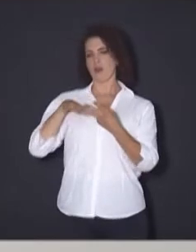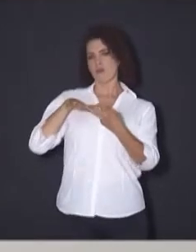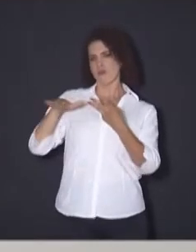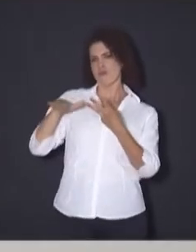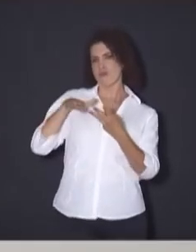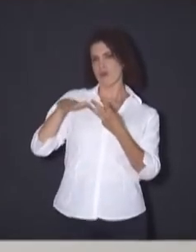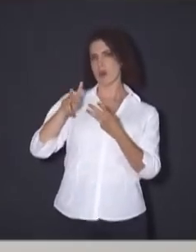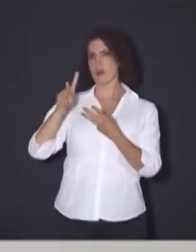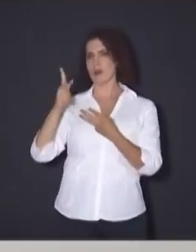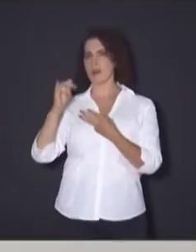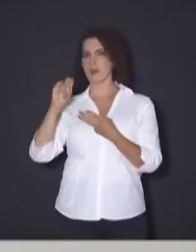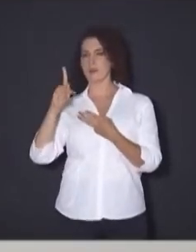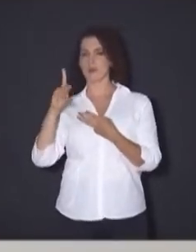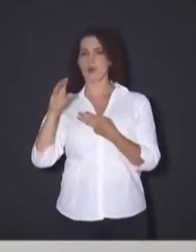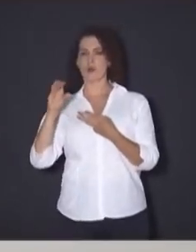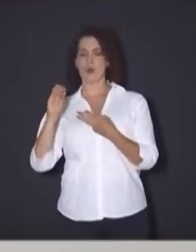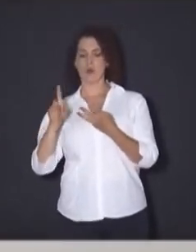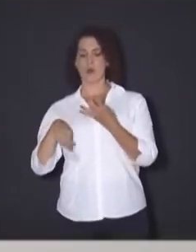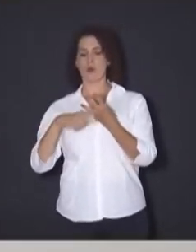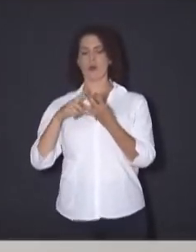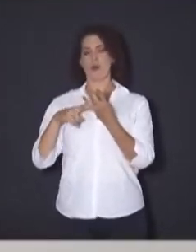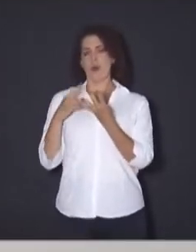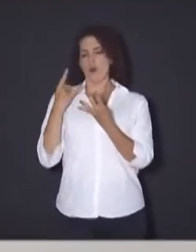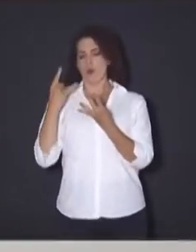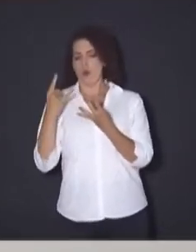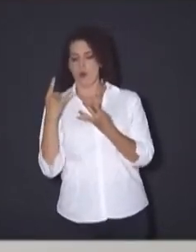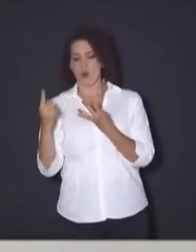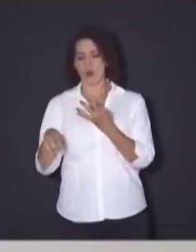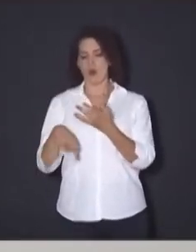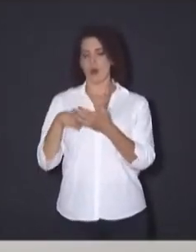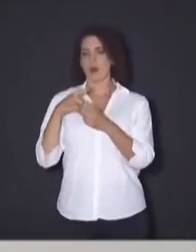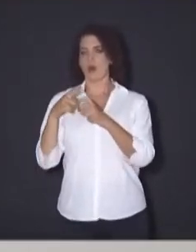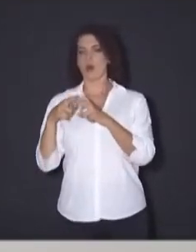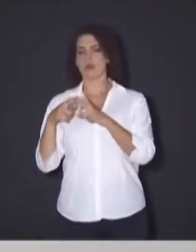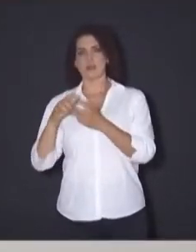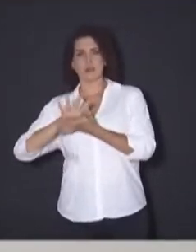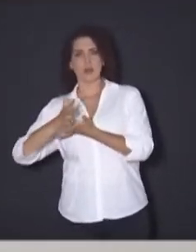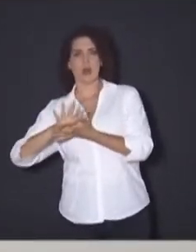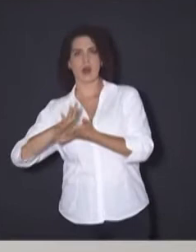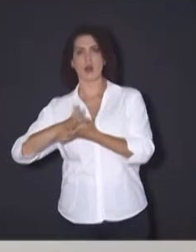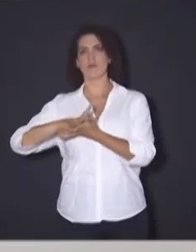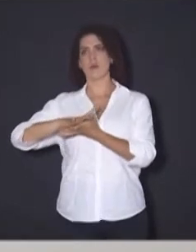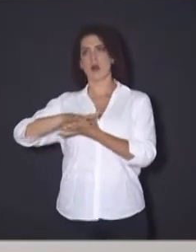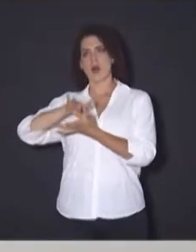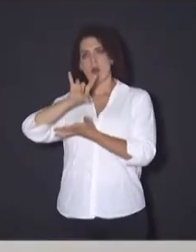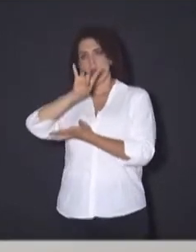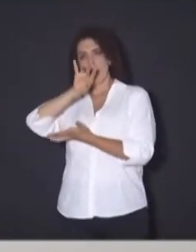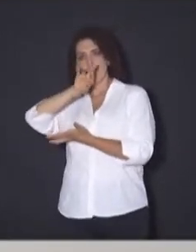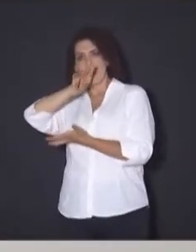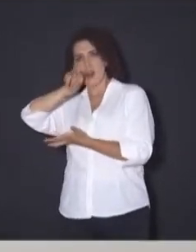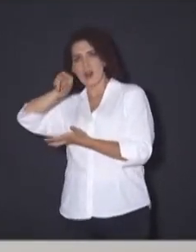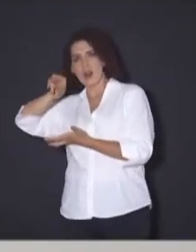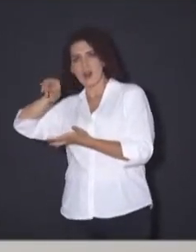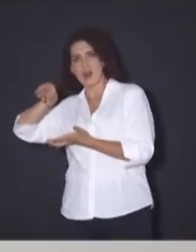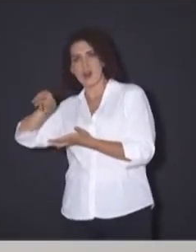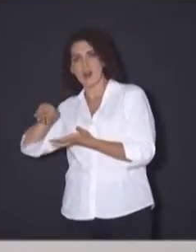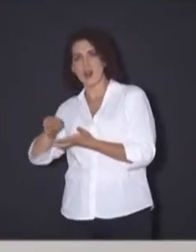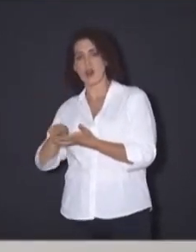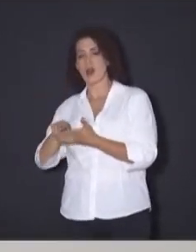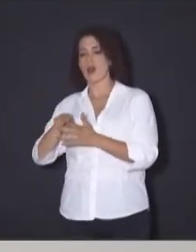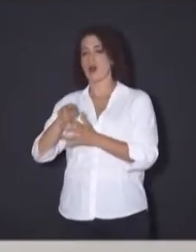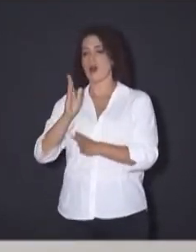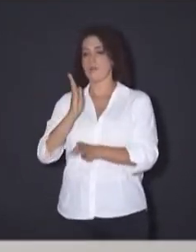rock e várias e outras manifestações que vão identificando cada um